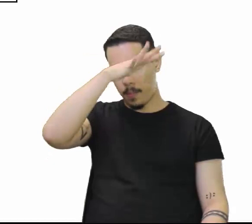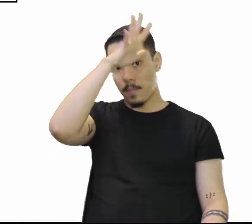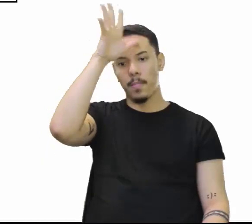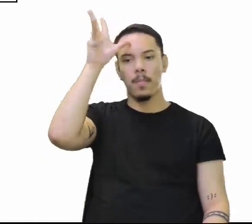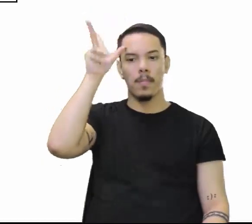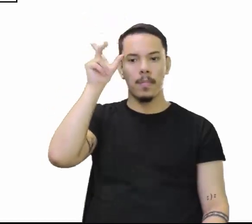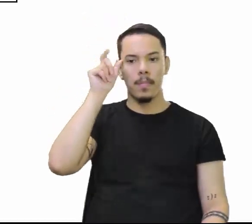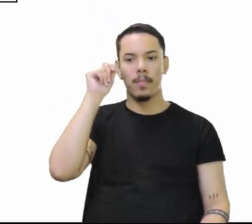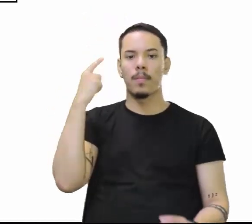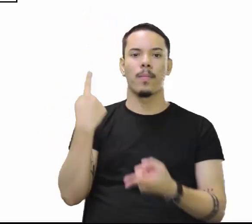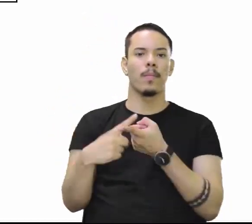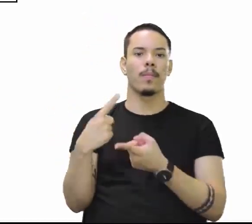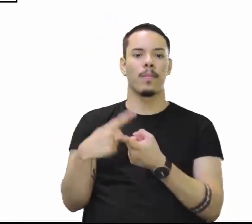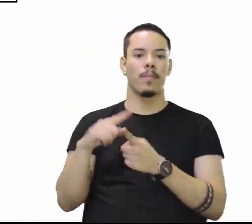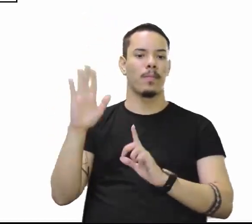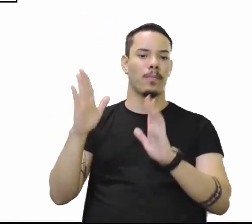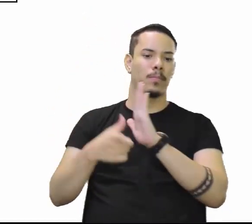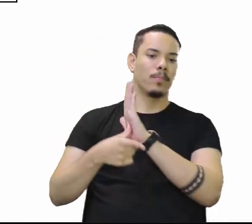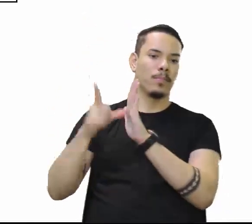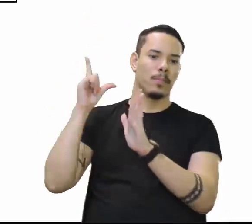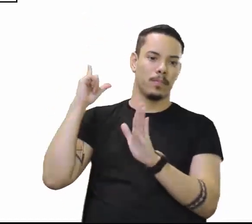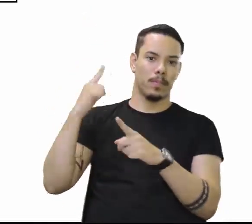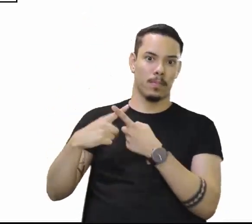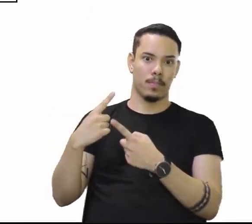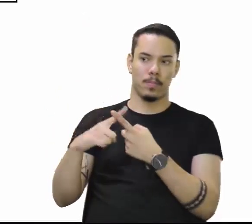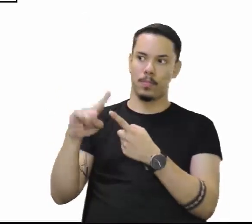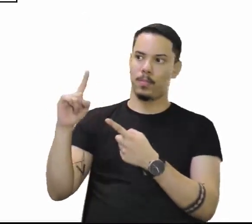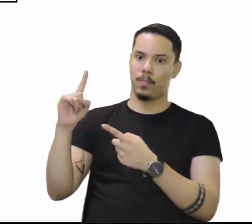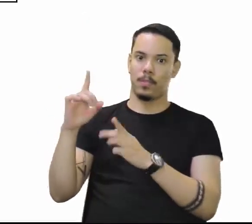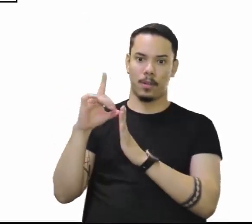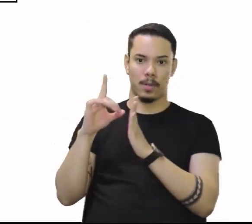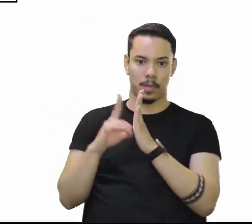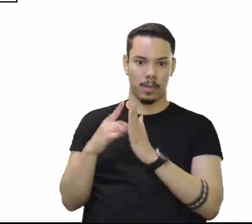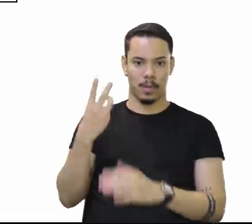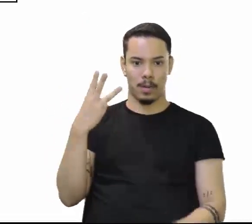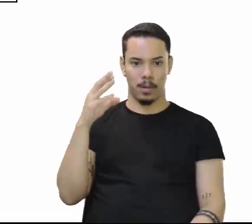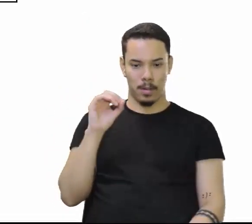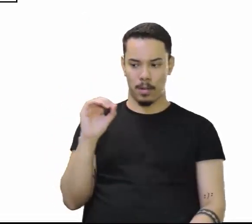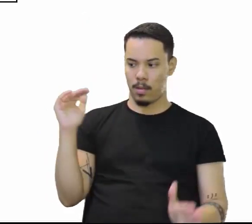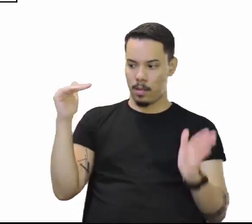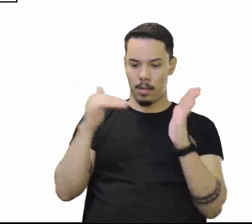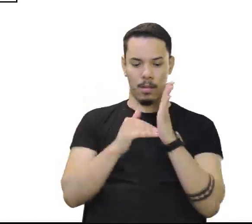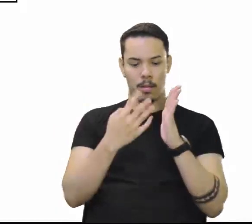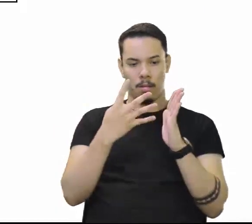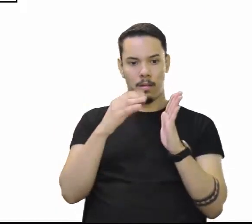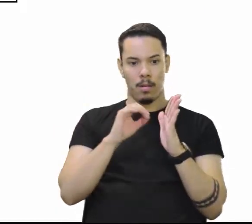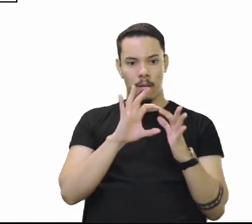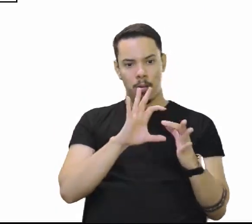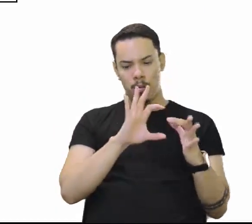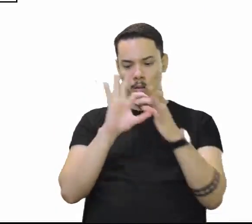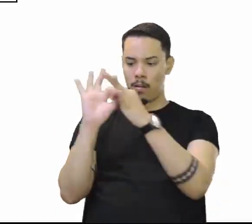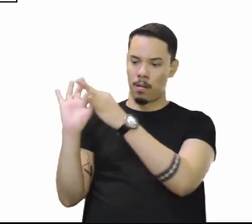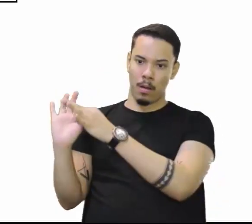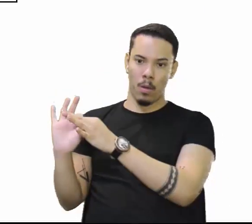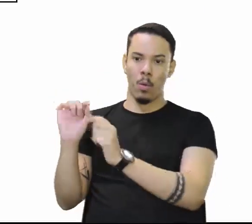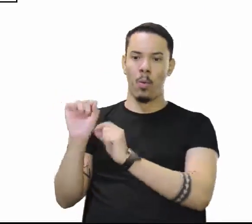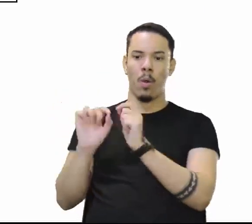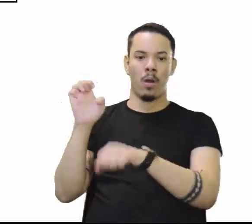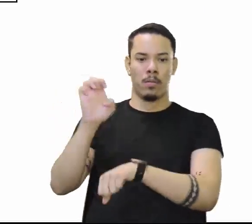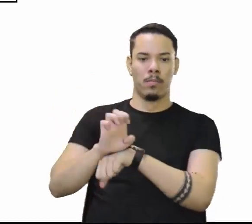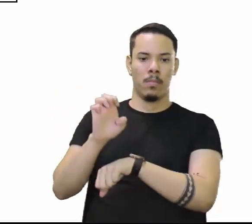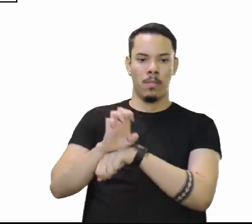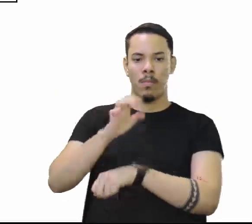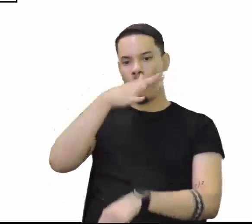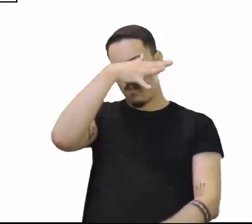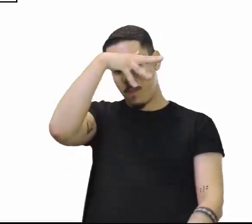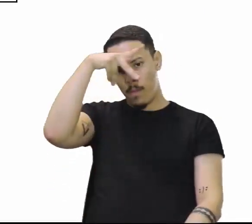que Amazonas-Mato Grosso? Porque iria, na década de 30 e para 40, iria ligar o estado do Amazonas ao